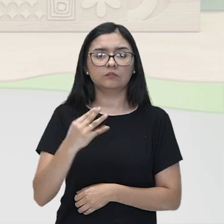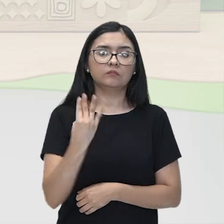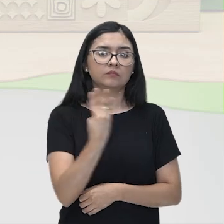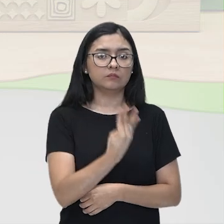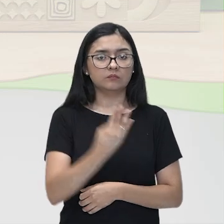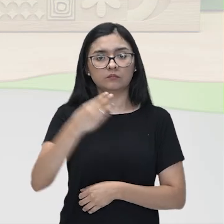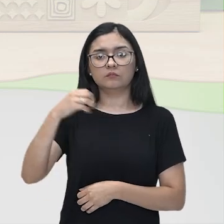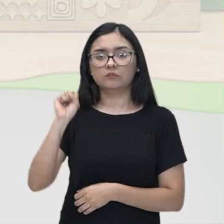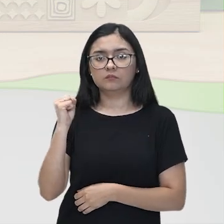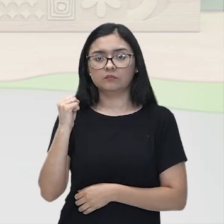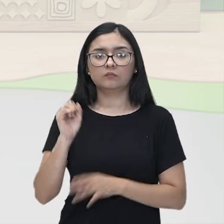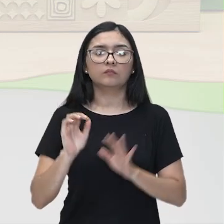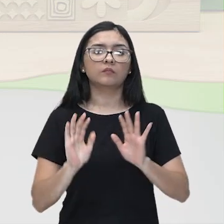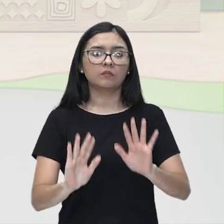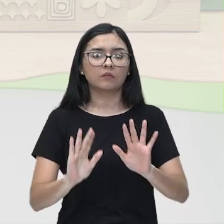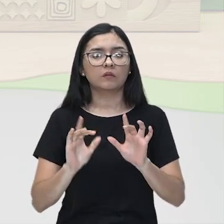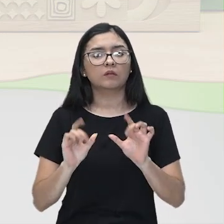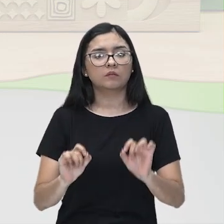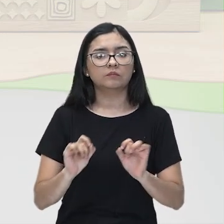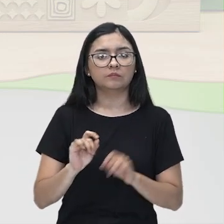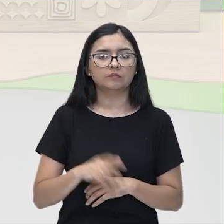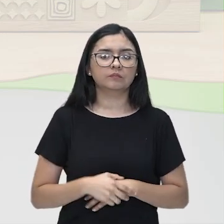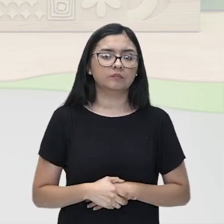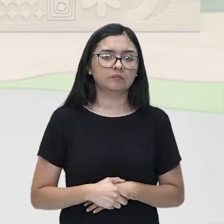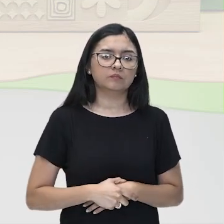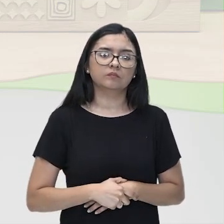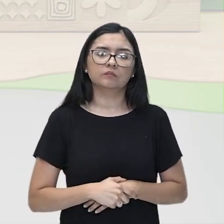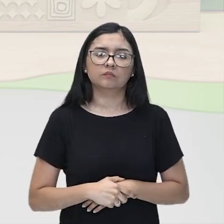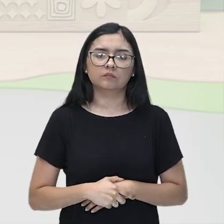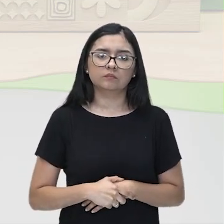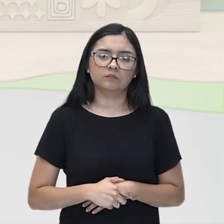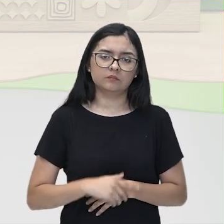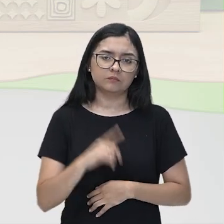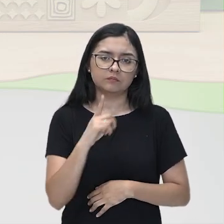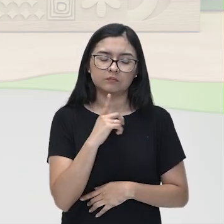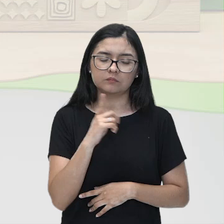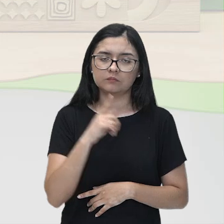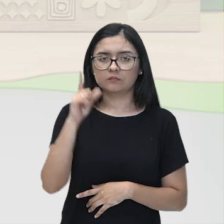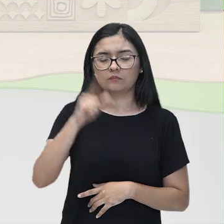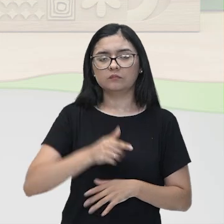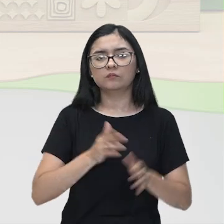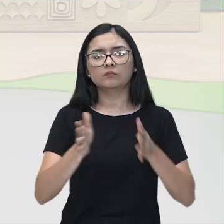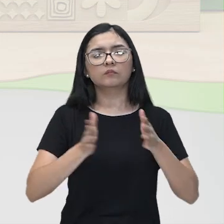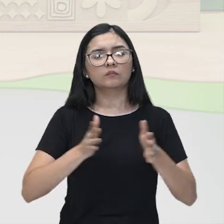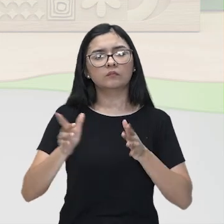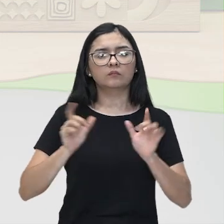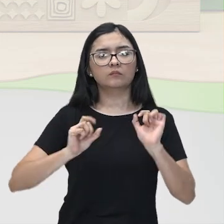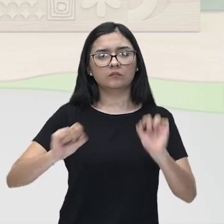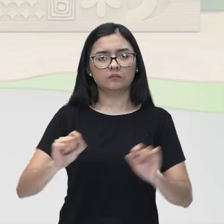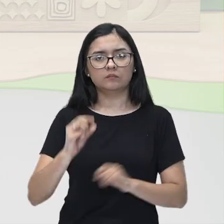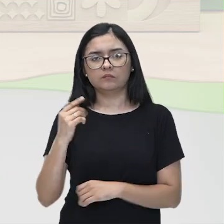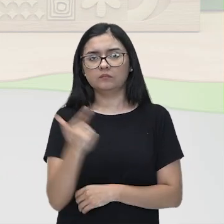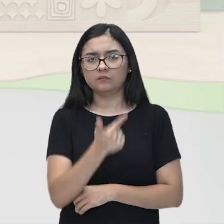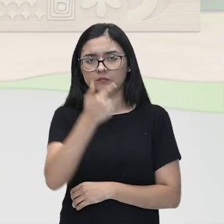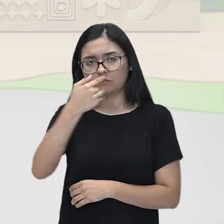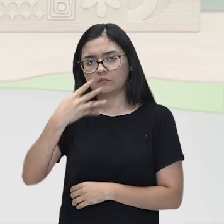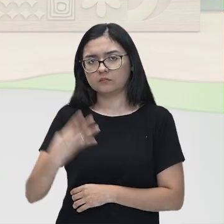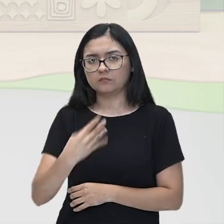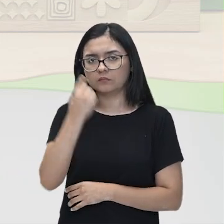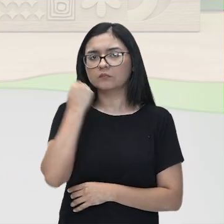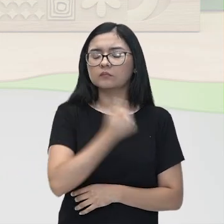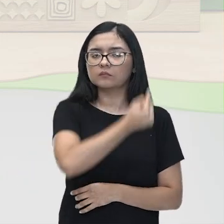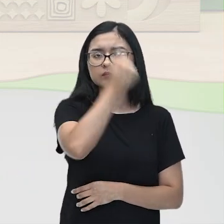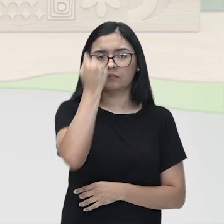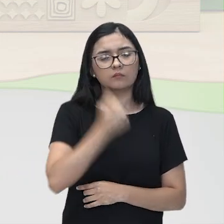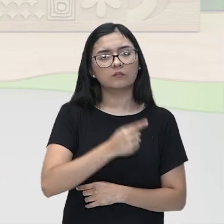segundos. Porém, a gente convencionou denominar que esse período é de 24 horas, né?